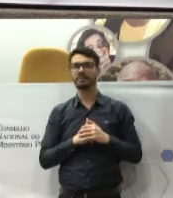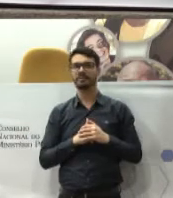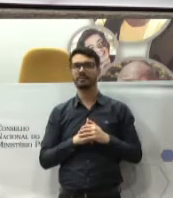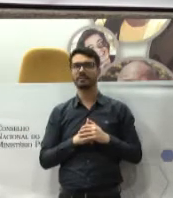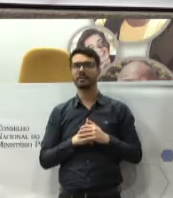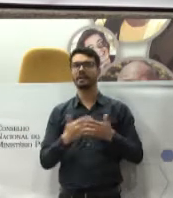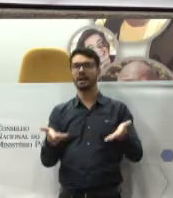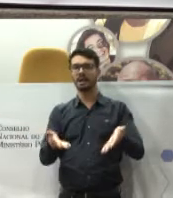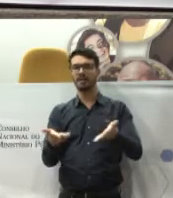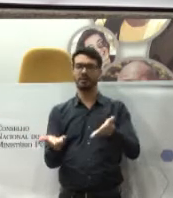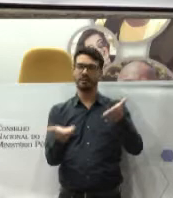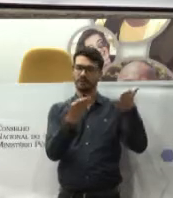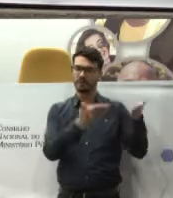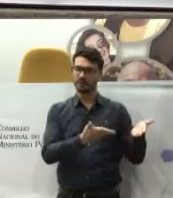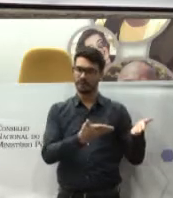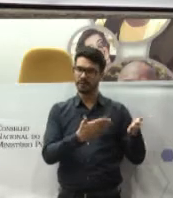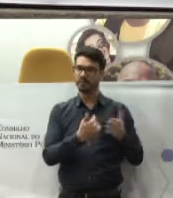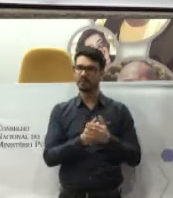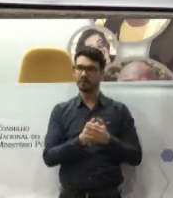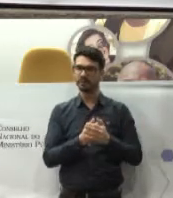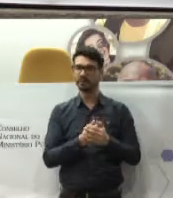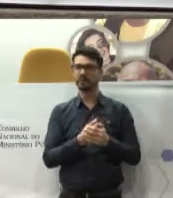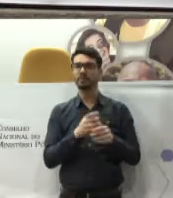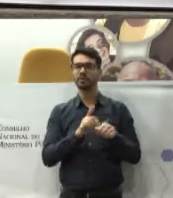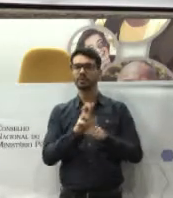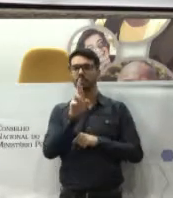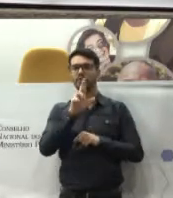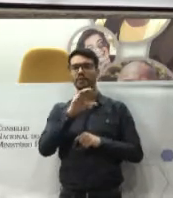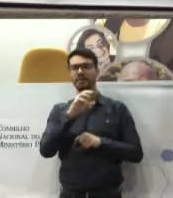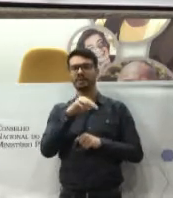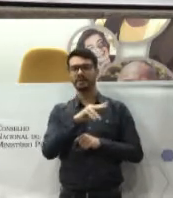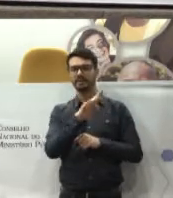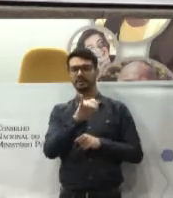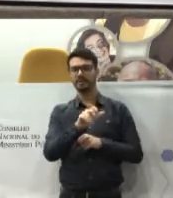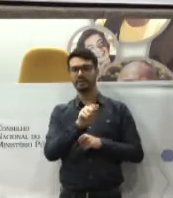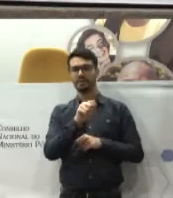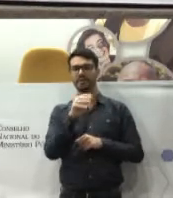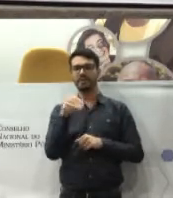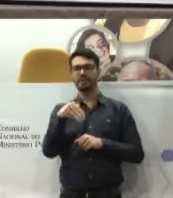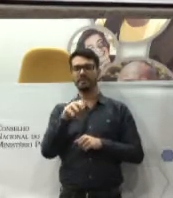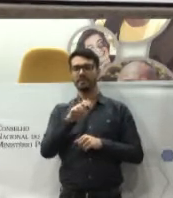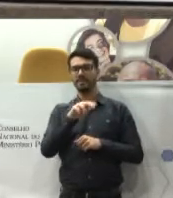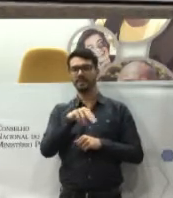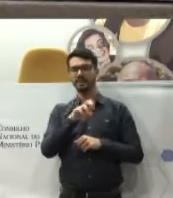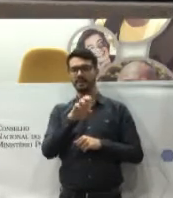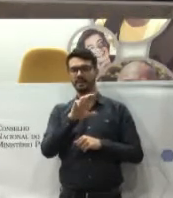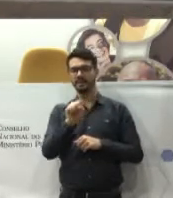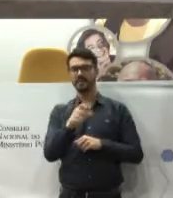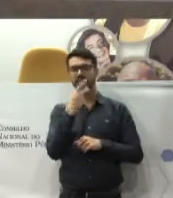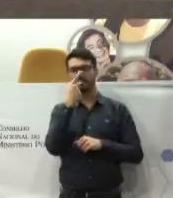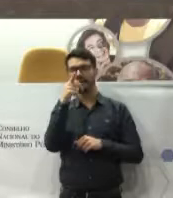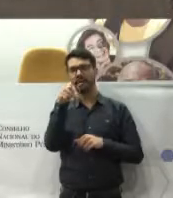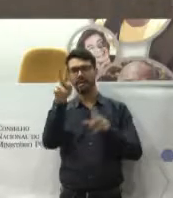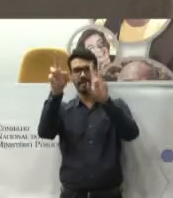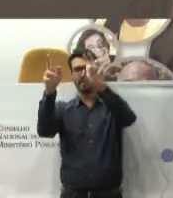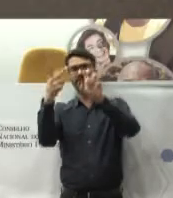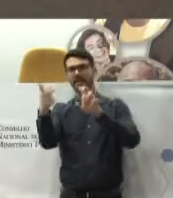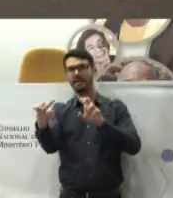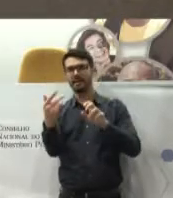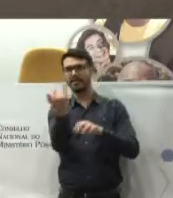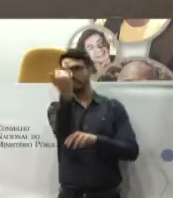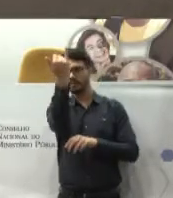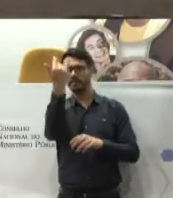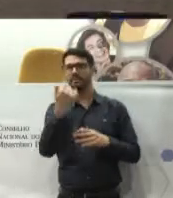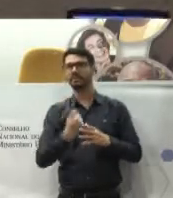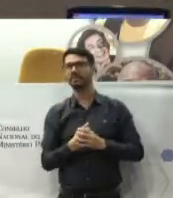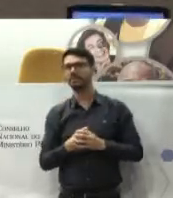vamos passar a palavra, sem mais delongas, a doutora Cíntia Menezes Bruneta, para que ela possa falar sobre esse assunto tão importante, sobre o qual